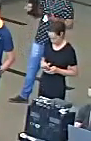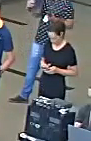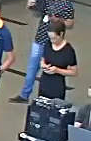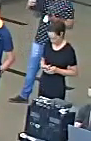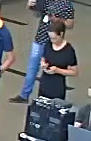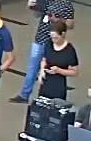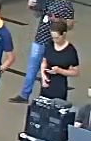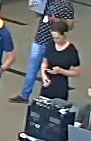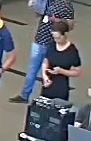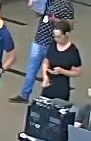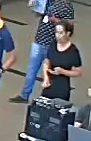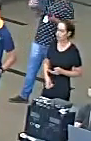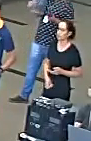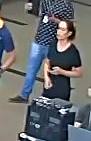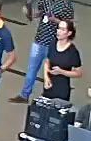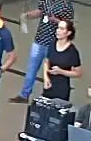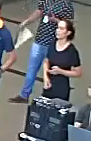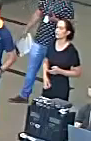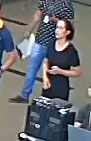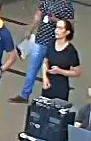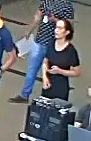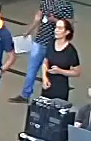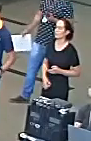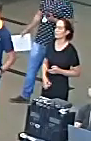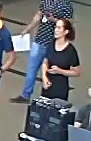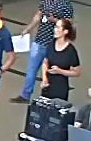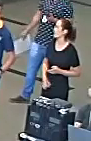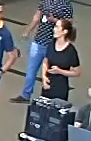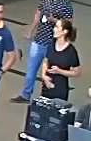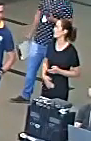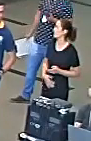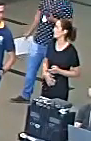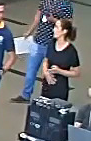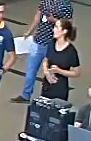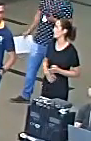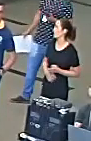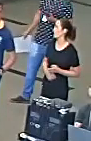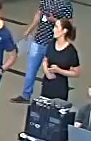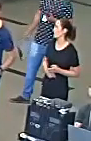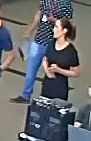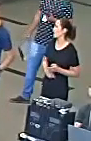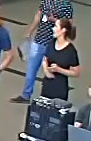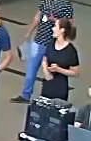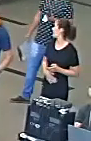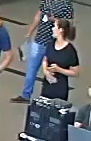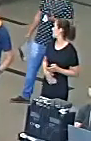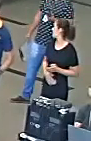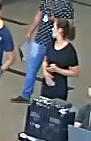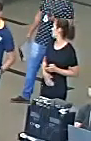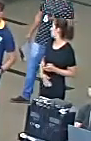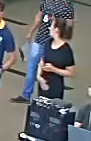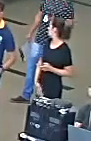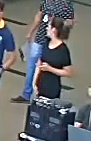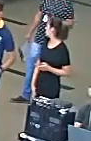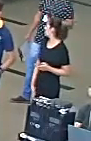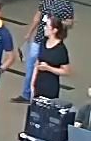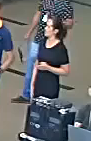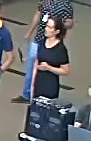com a comunidade surda amanhã Coronel Fabriciano na pai vou P Apu ajudar a criar uma associação de pessoas com